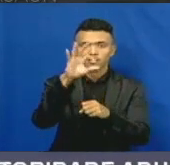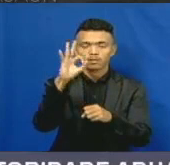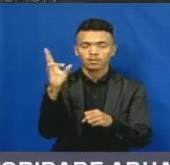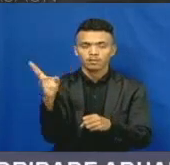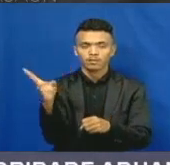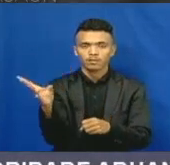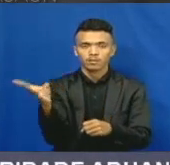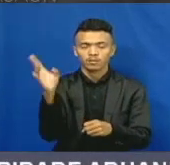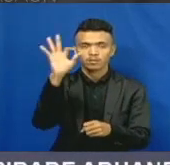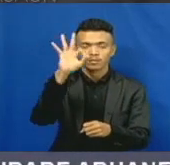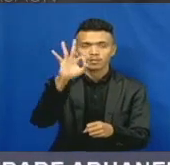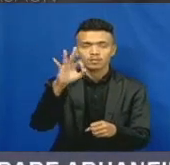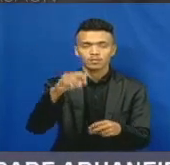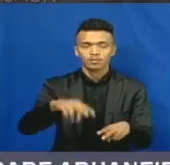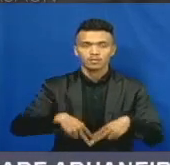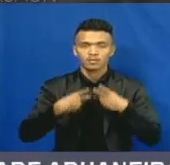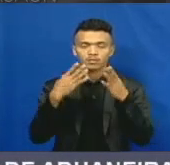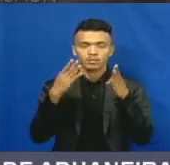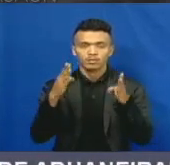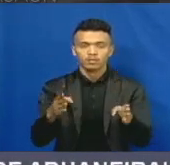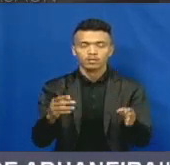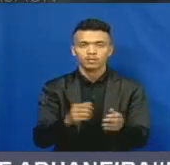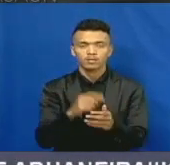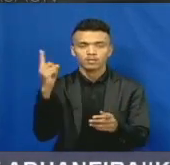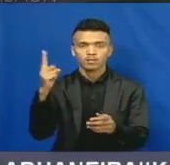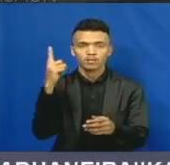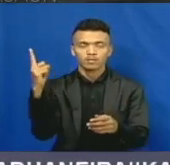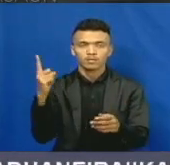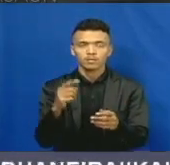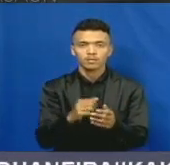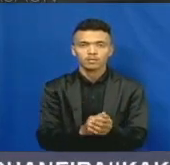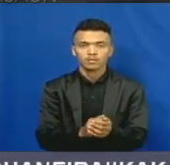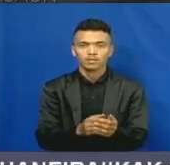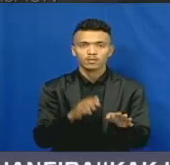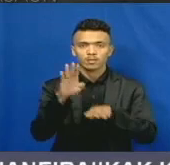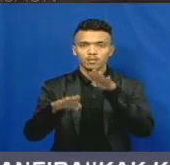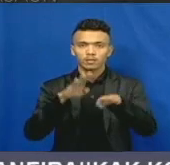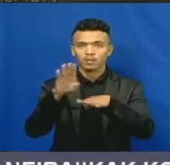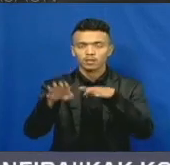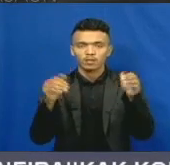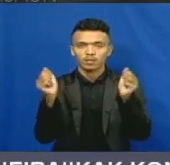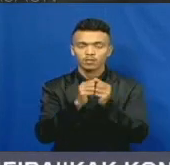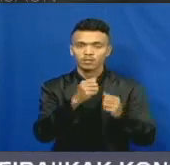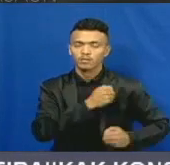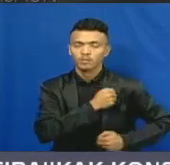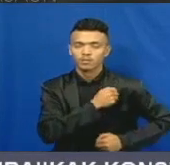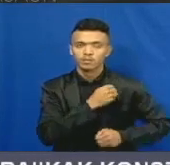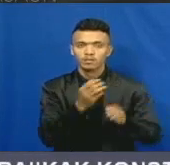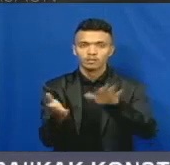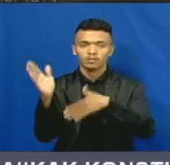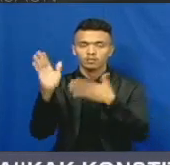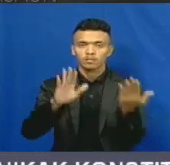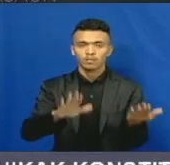resin sia sadozu limau na fatin ho grile armada Lolao ho valentil to nyalako vida iha